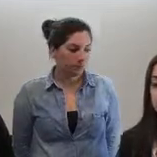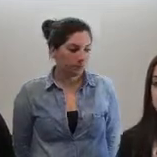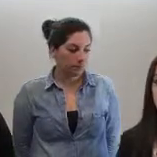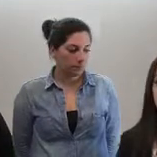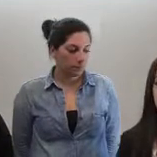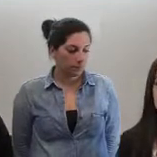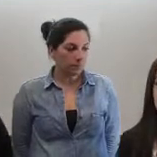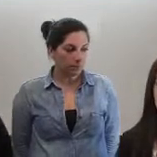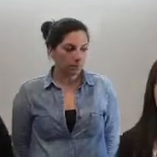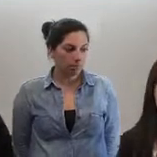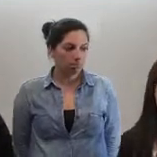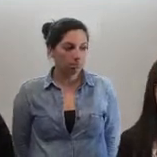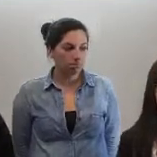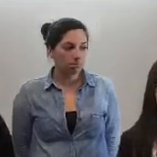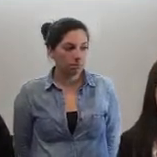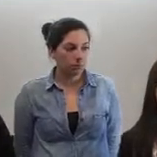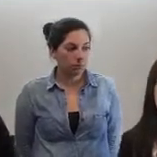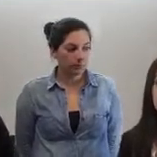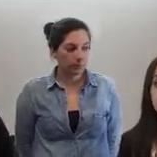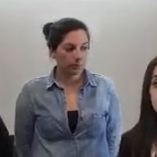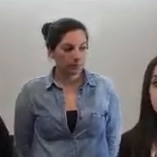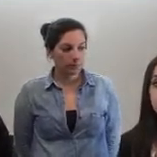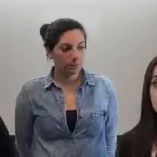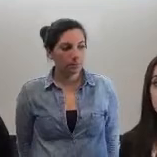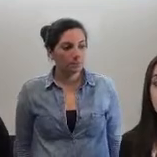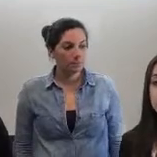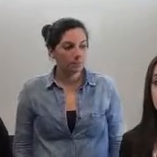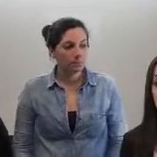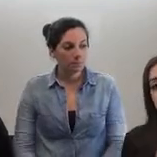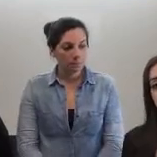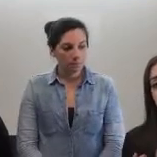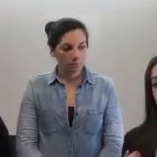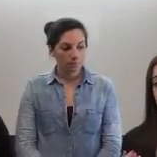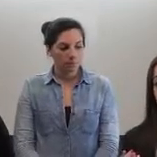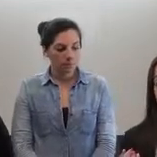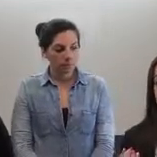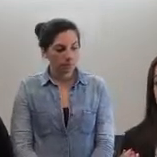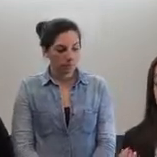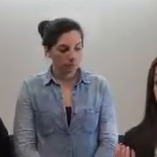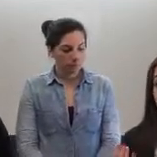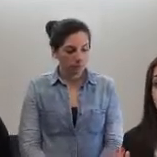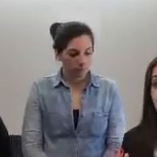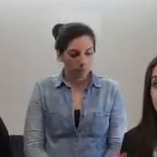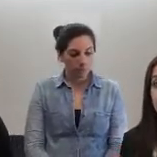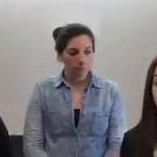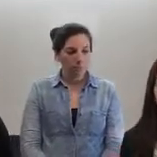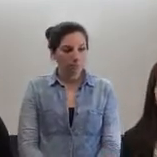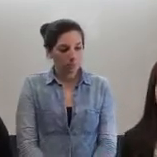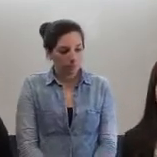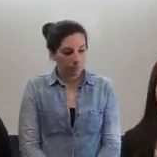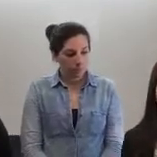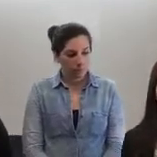diferença dos dois, né? Então, assim, na revista científica a gente encontra artigos sobre a área,